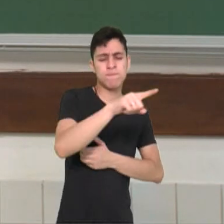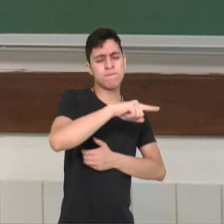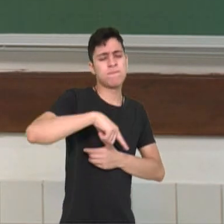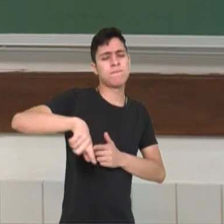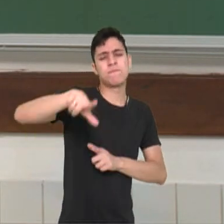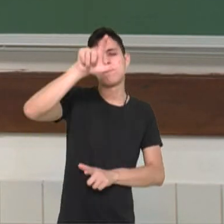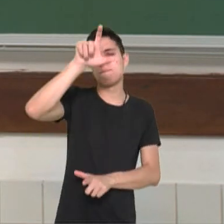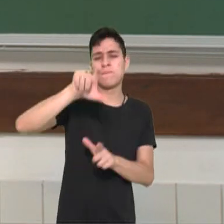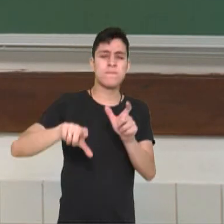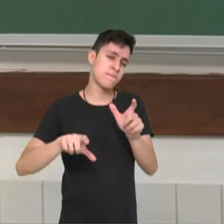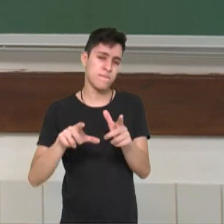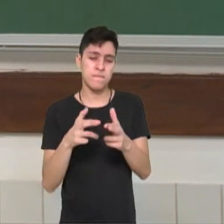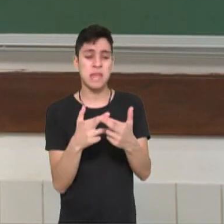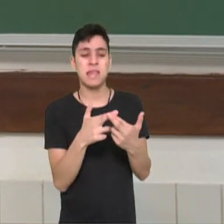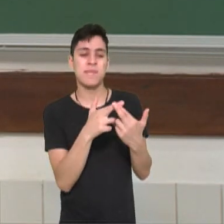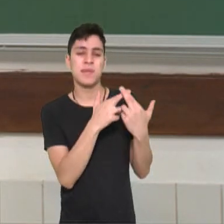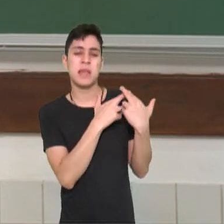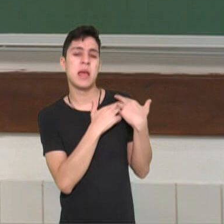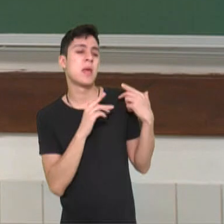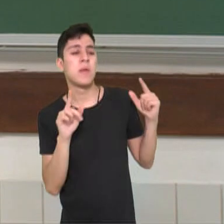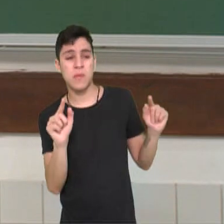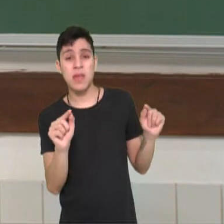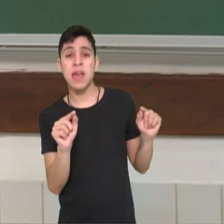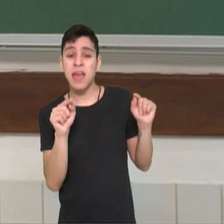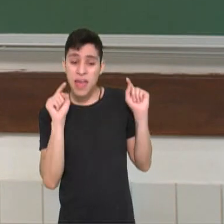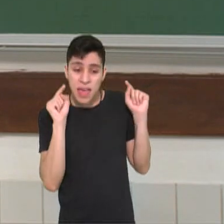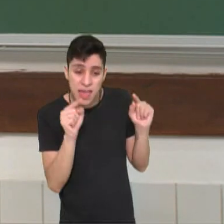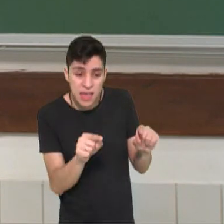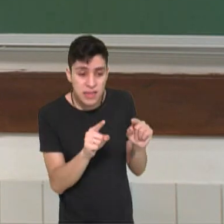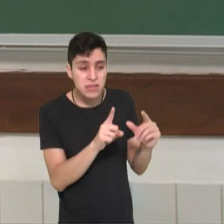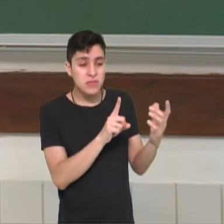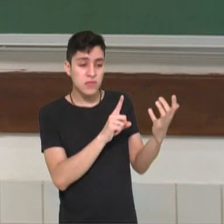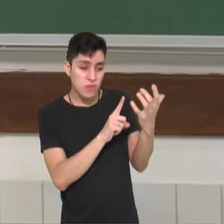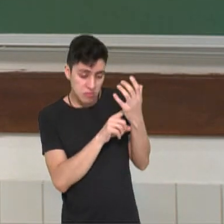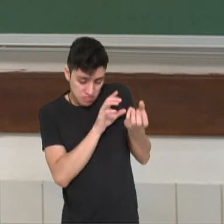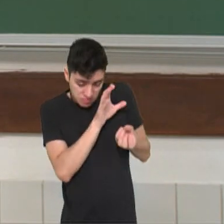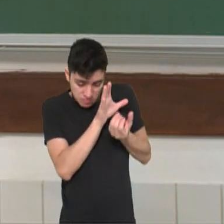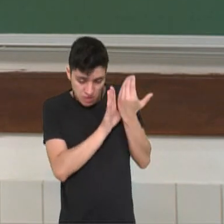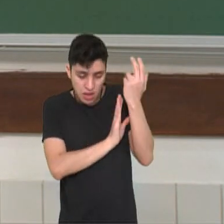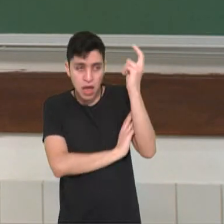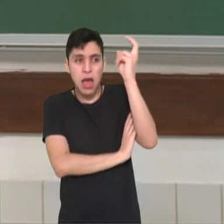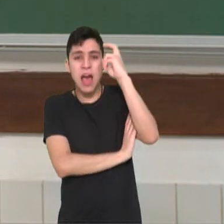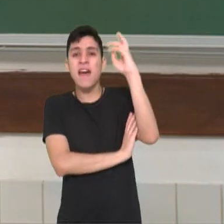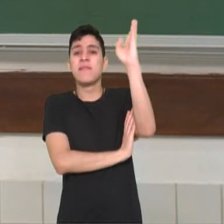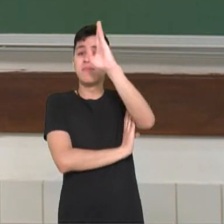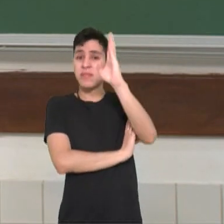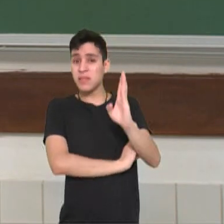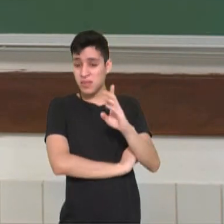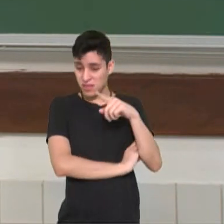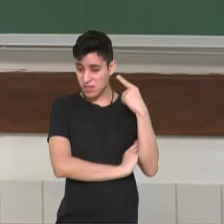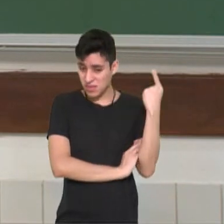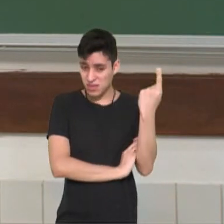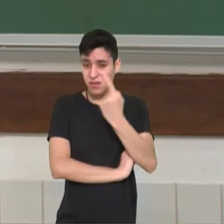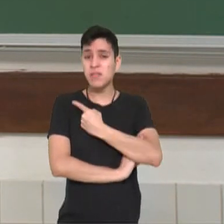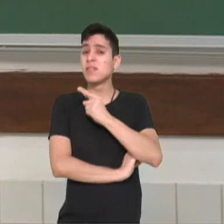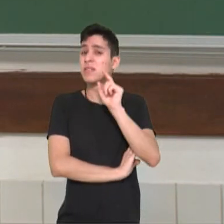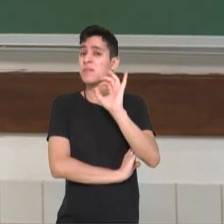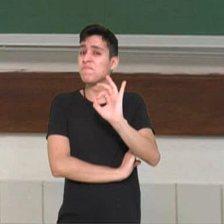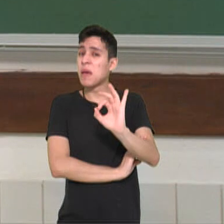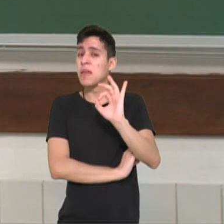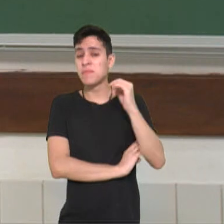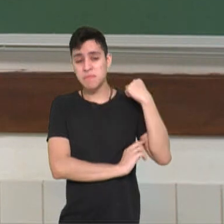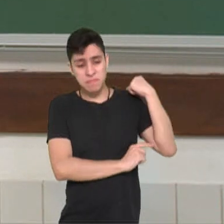por influenciar a construção da nossa cultura brasileira. E nós somos, sim,